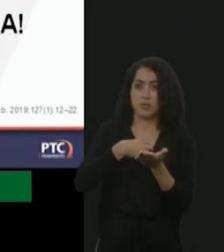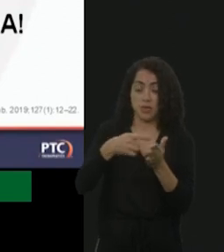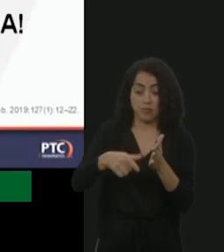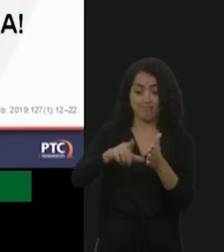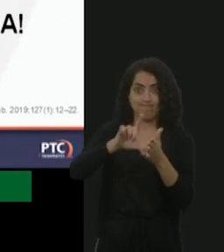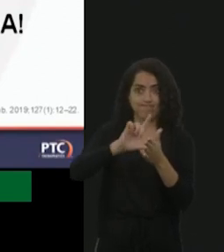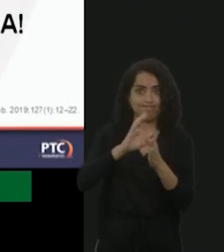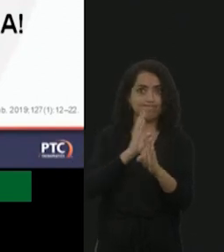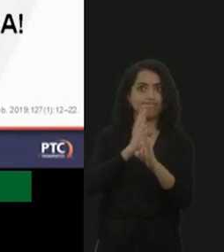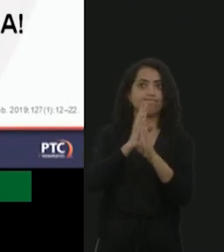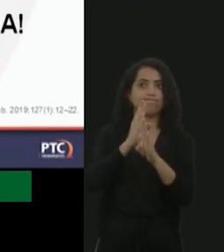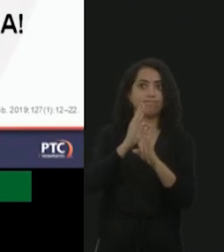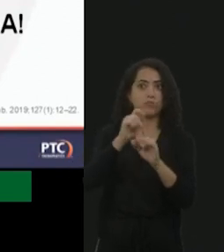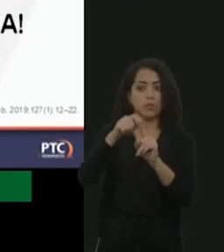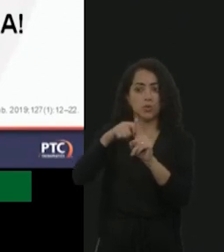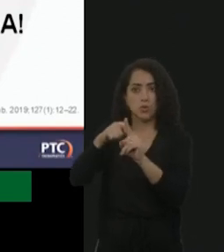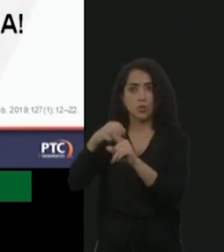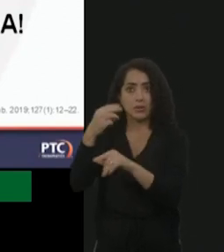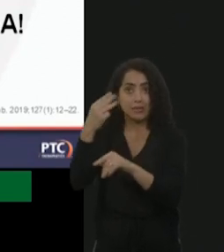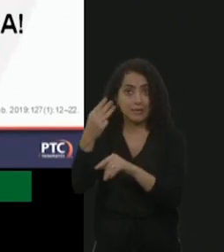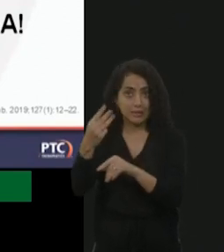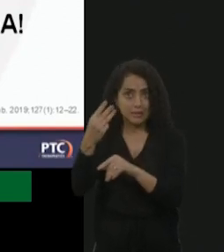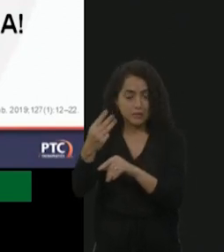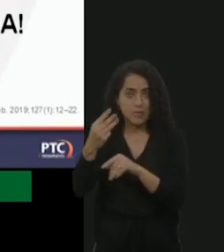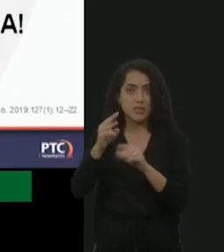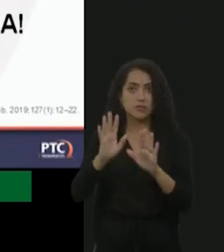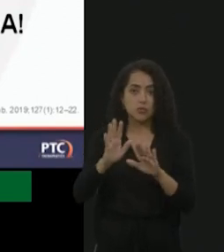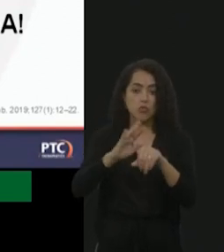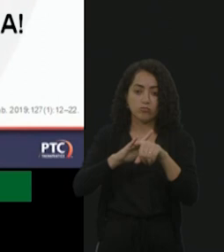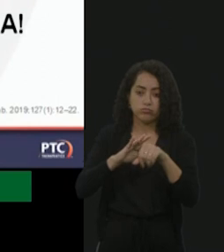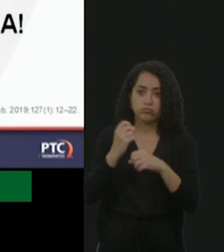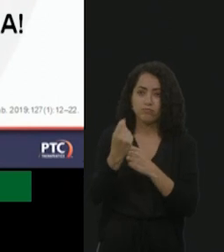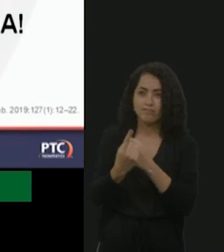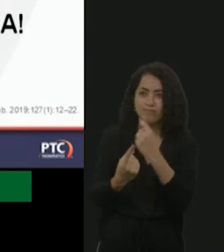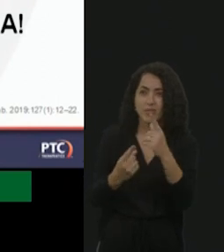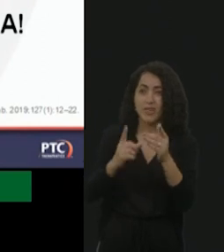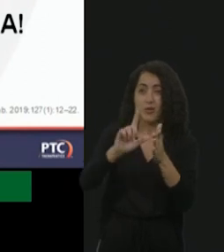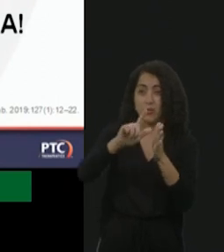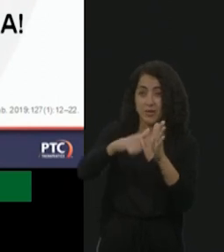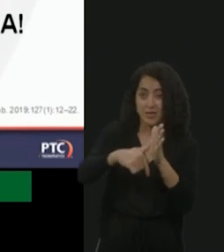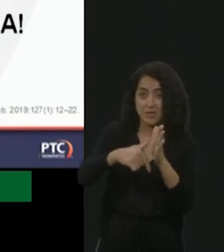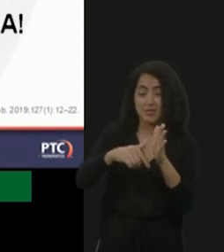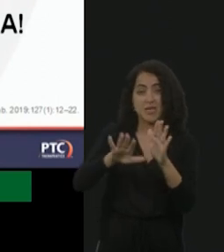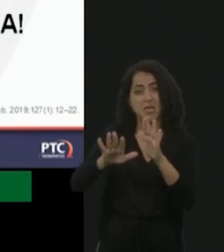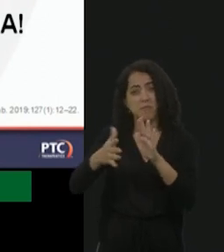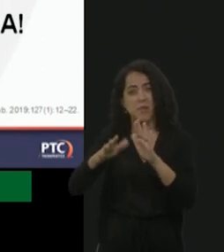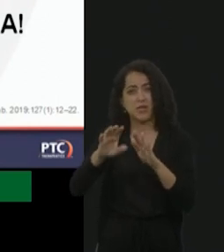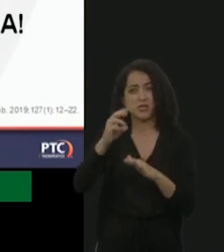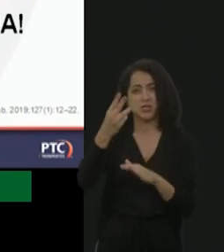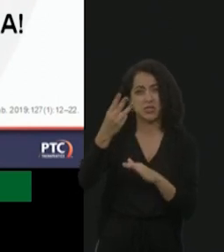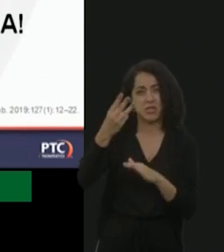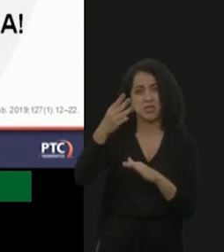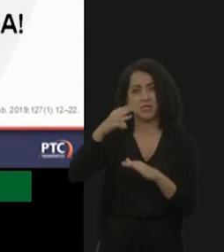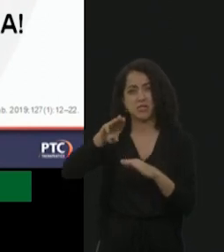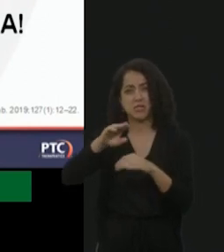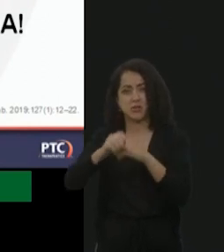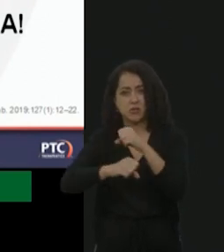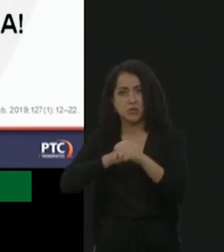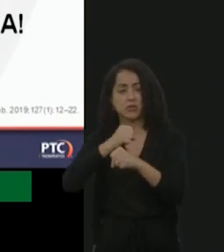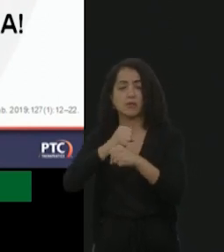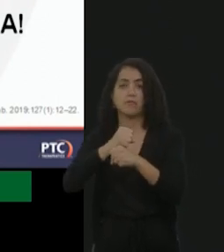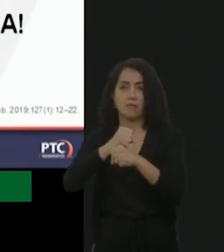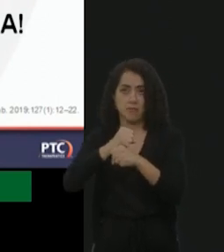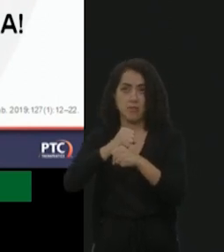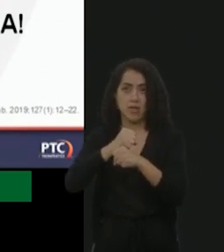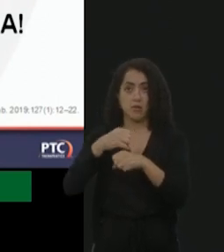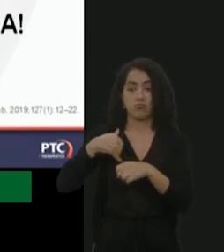de 3 meses, o diagnóstico, né, como em várias doenças raras, acaba sendo tardio, em média 3 anos e meio, tendo casos diagnosticados somente aos